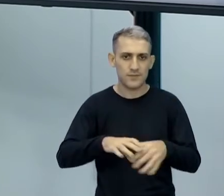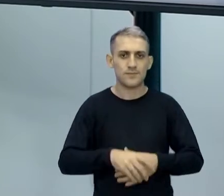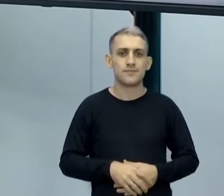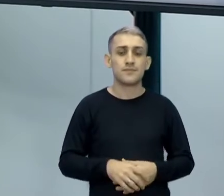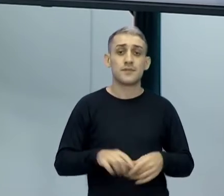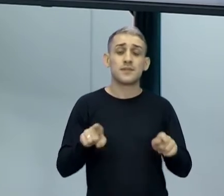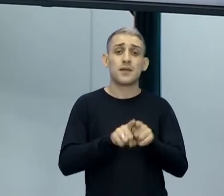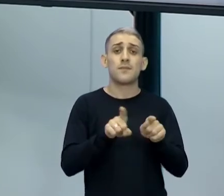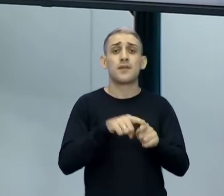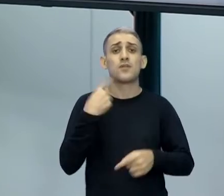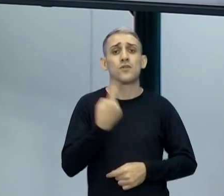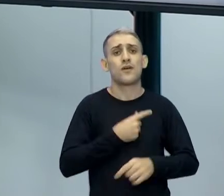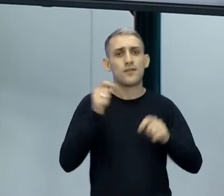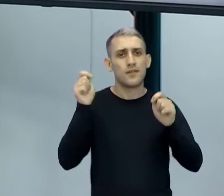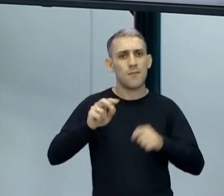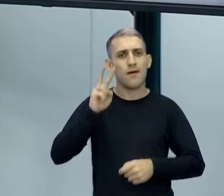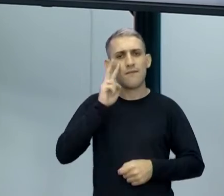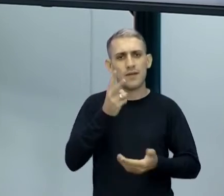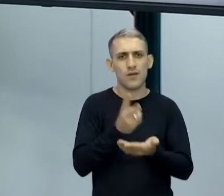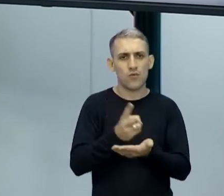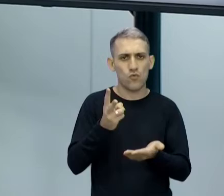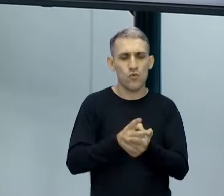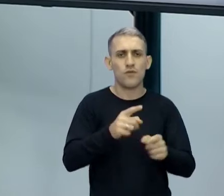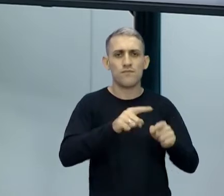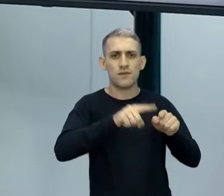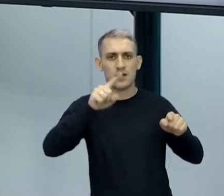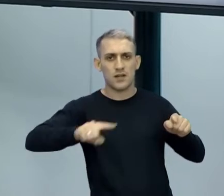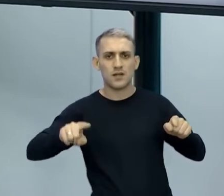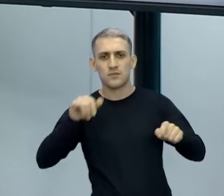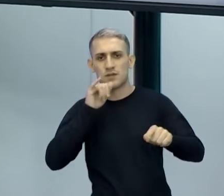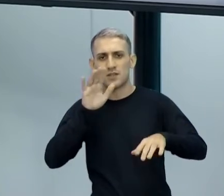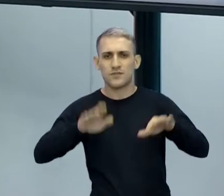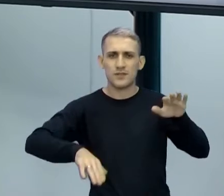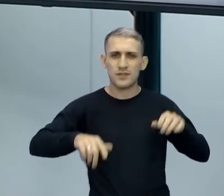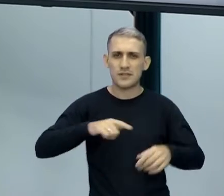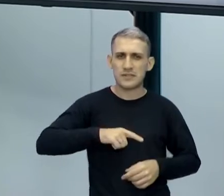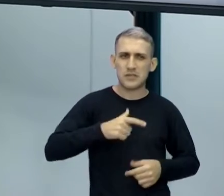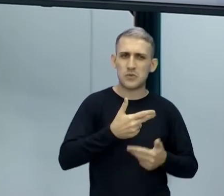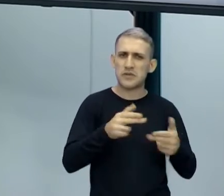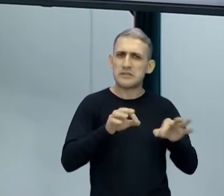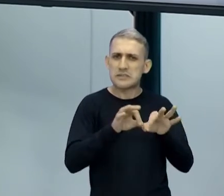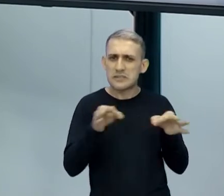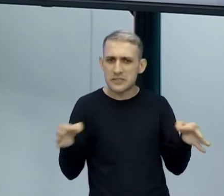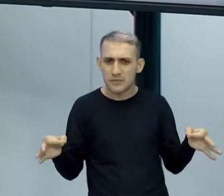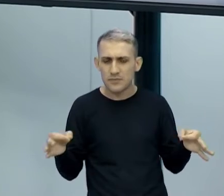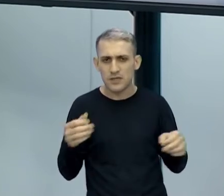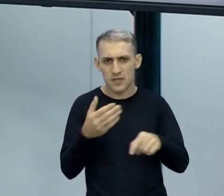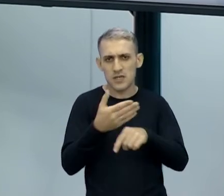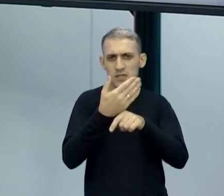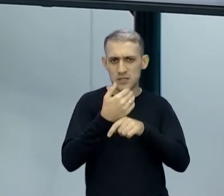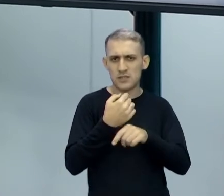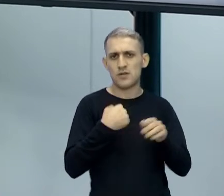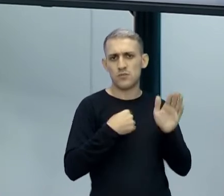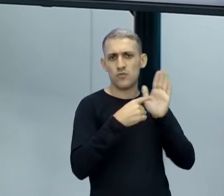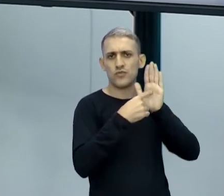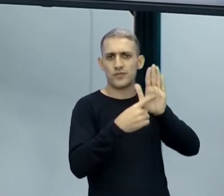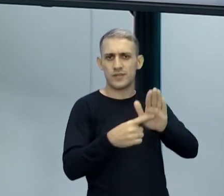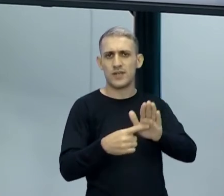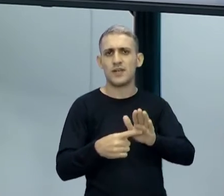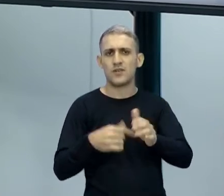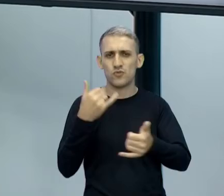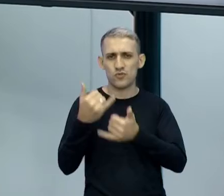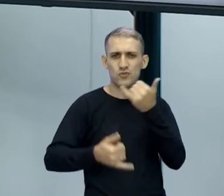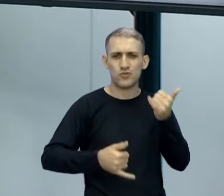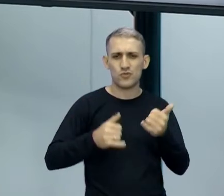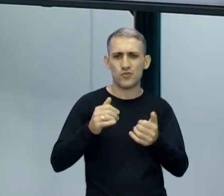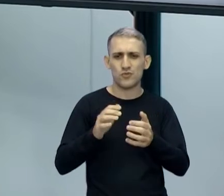gente consegue enxergar essa ideia de constante e de variável até em situações muito simples. Eu já mostrei para vocês lá no jogo de dados, mas